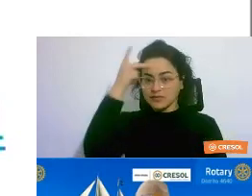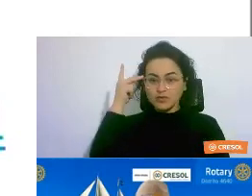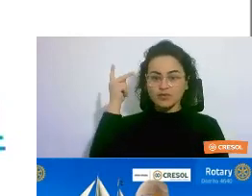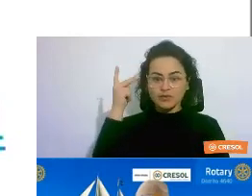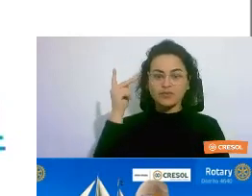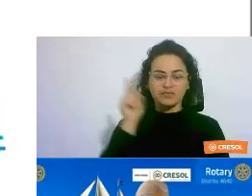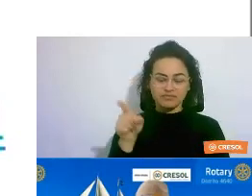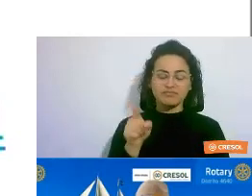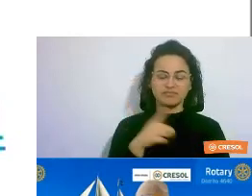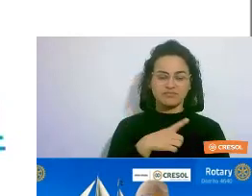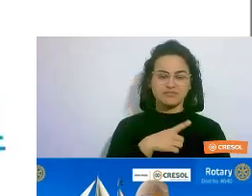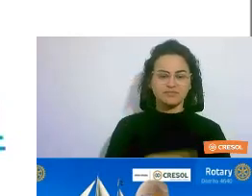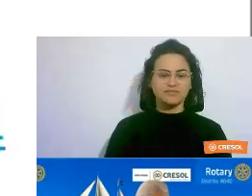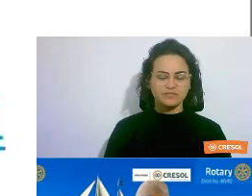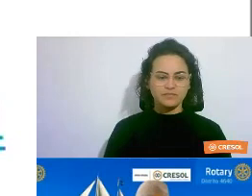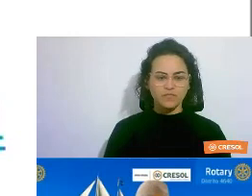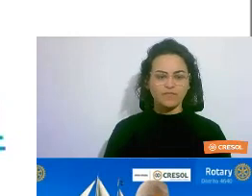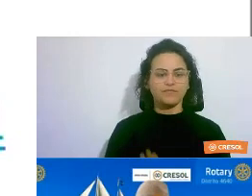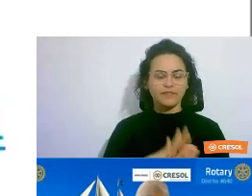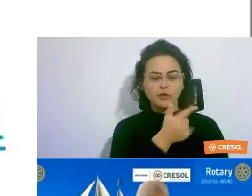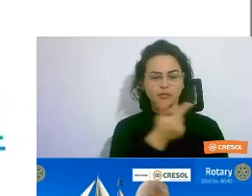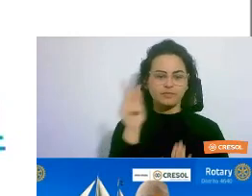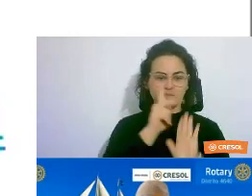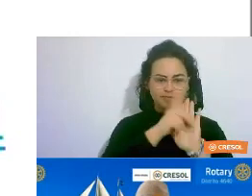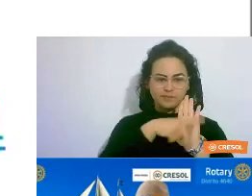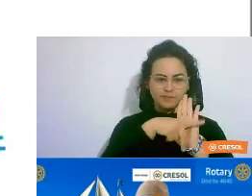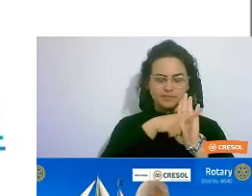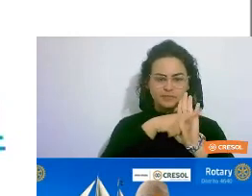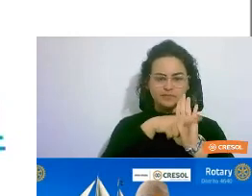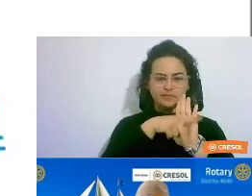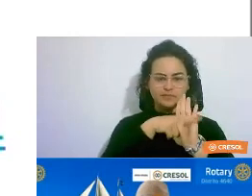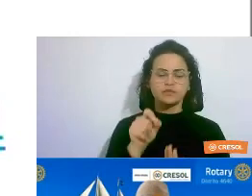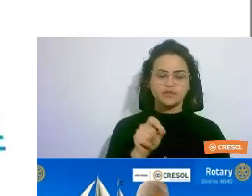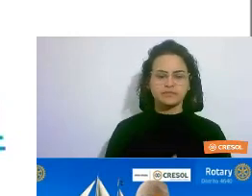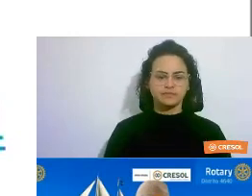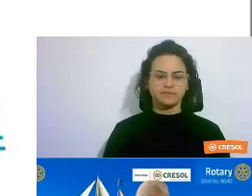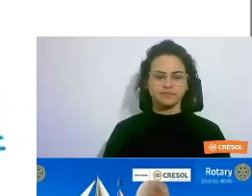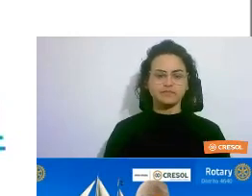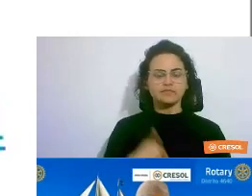Também foi feito um projeto muito bom que era para ajudar